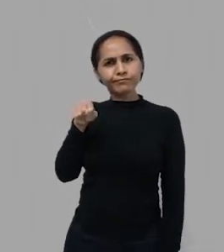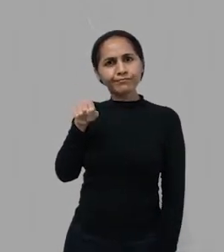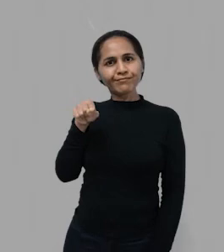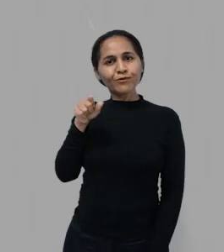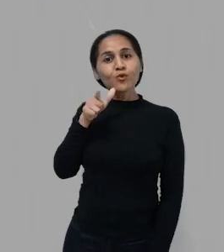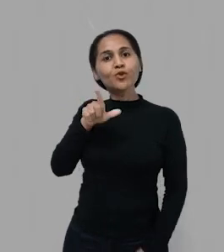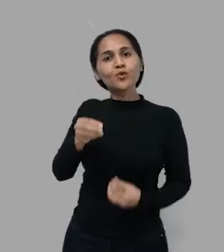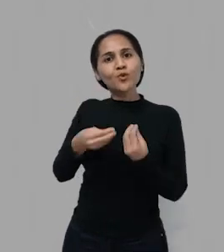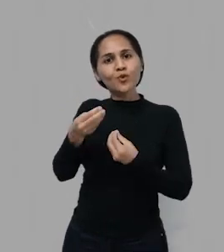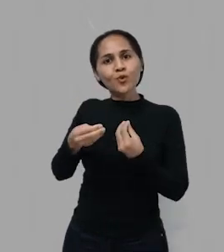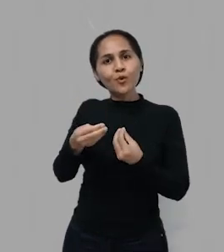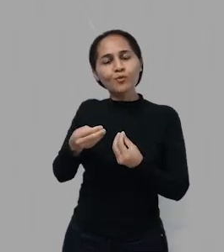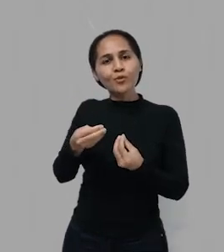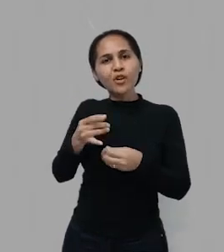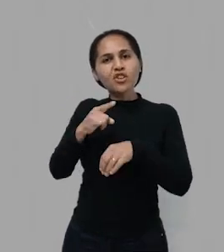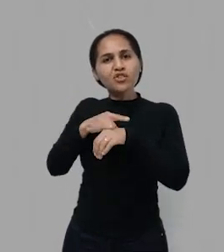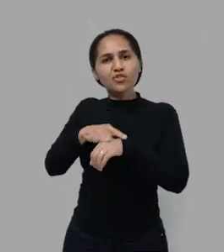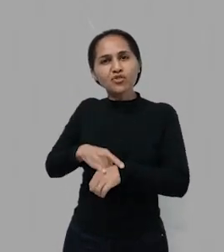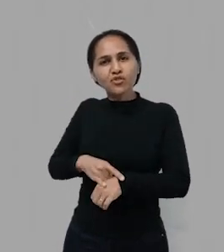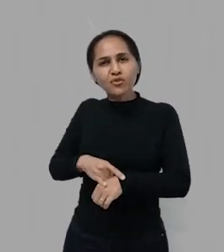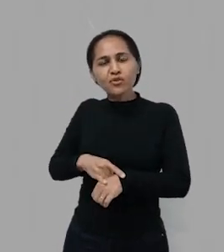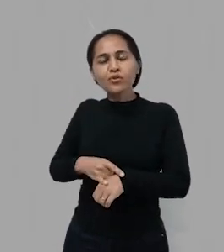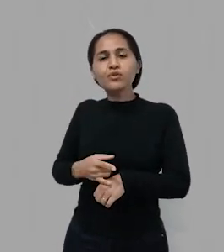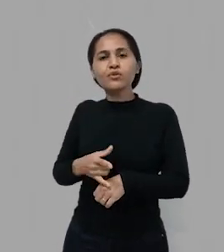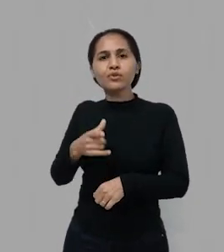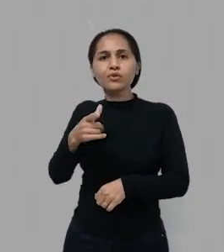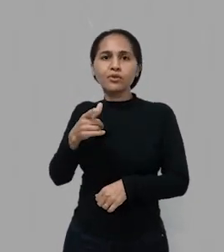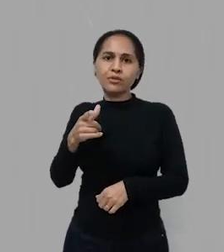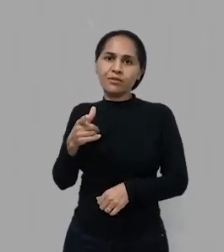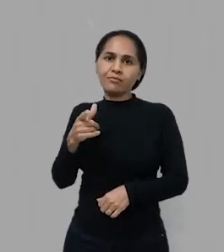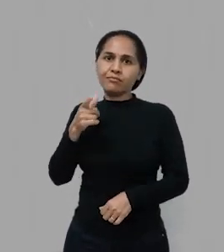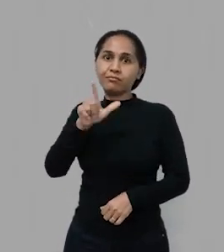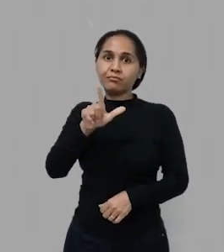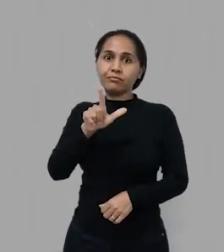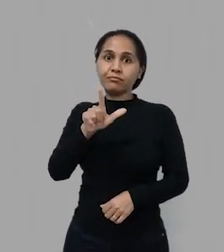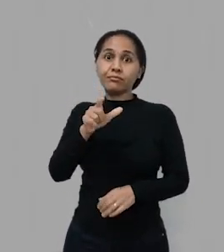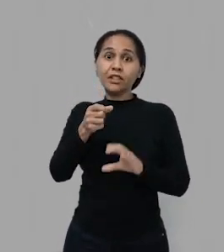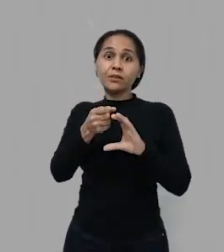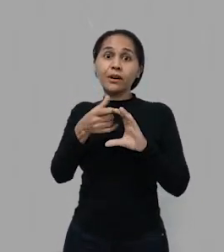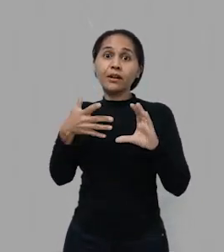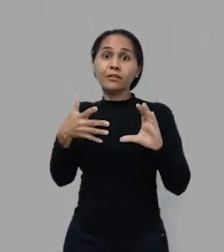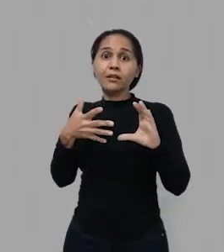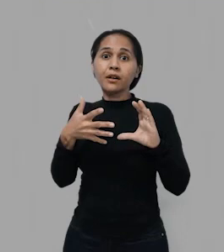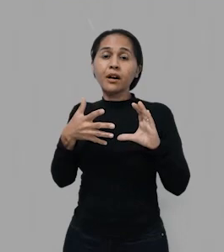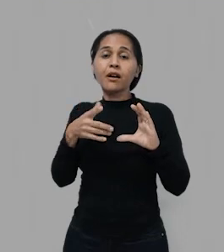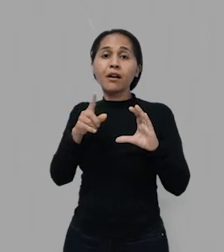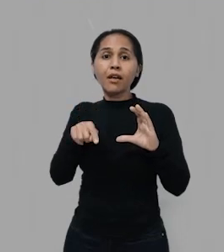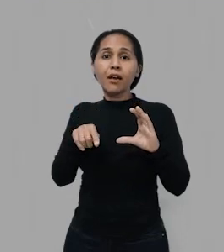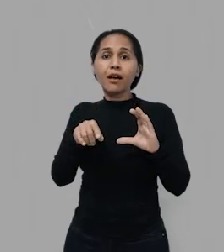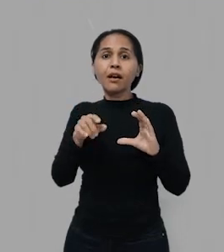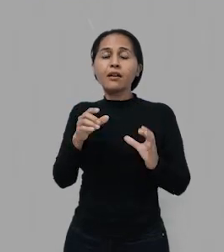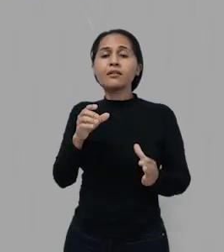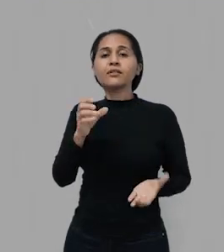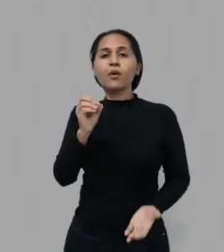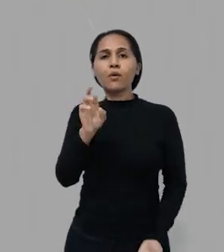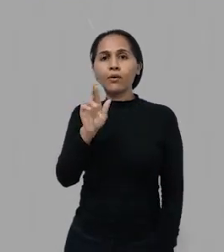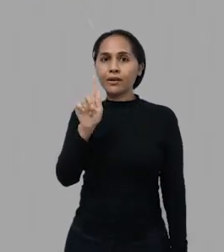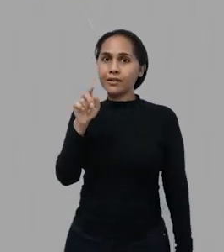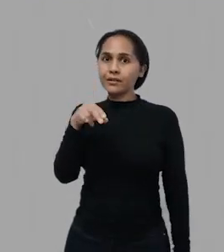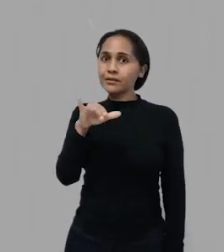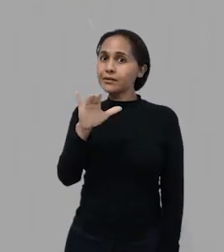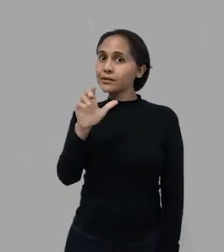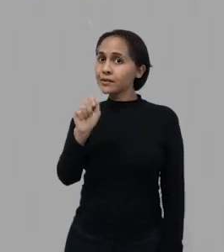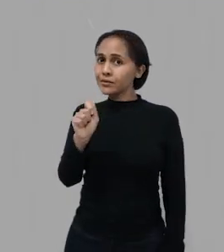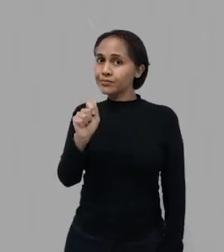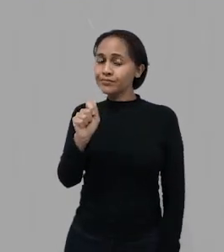da urina. Então, a ureia era classificada como uma substância orgânica. Como